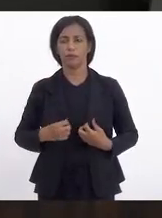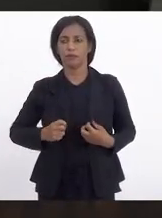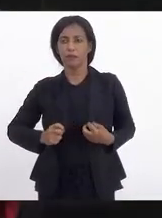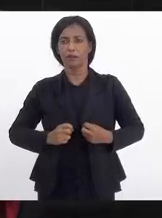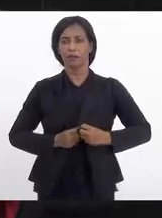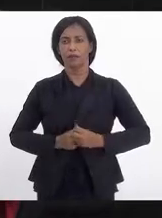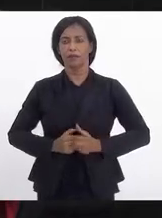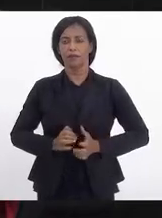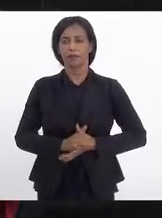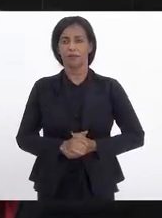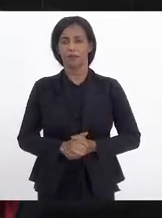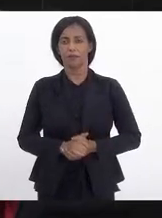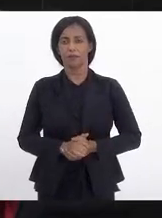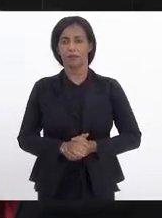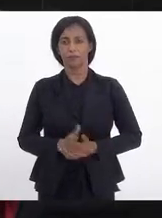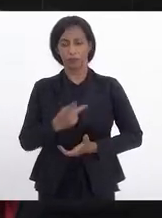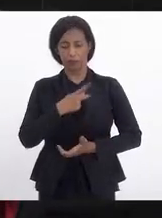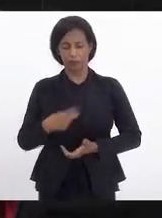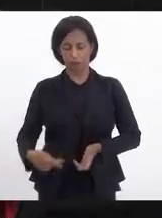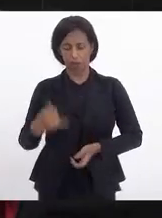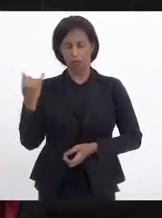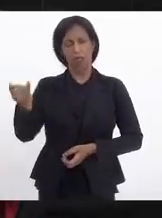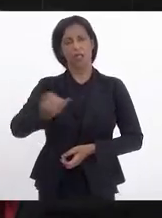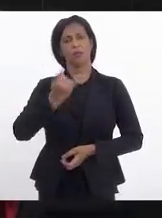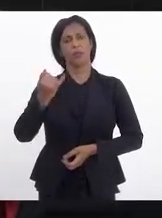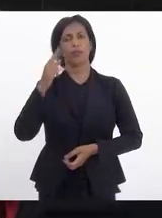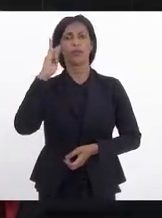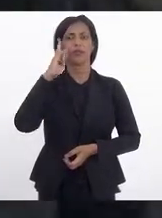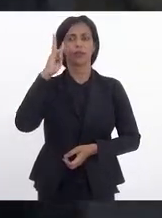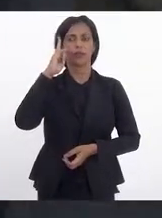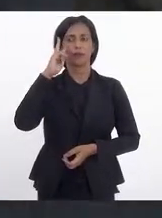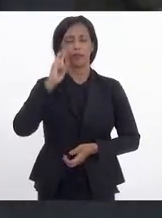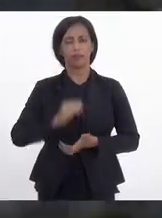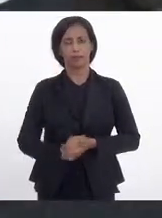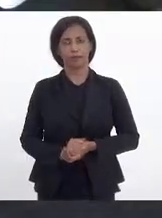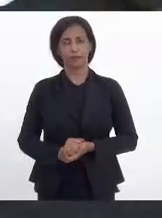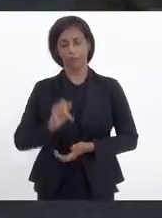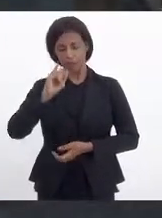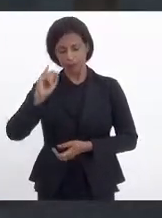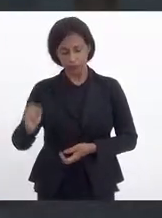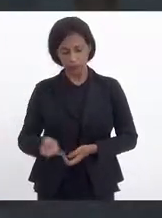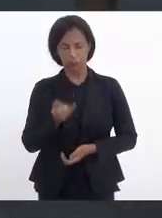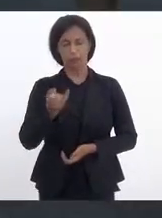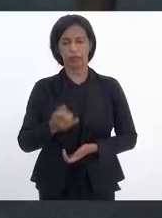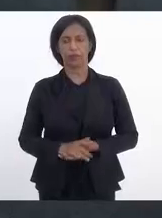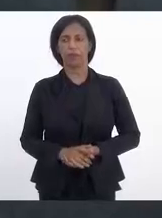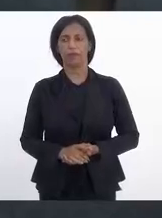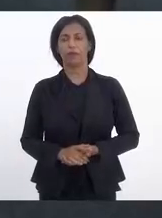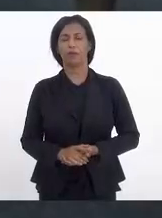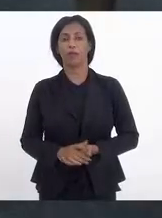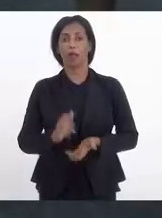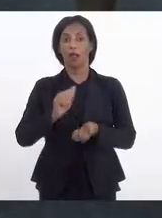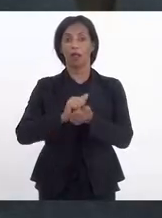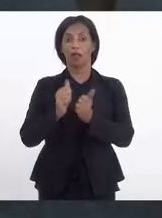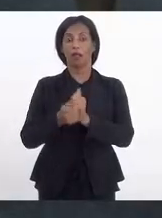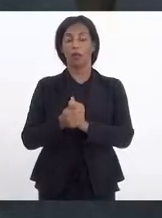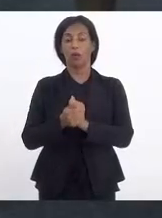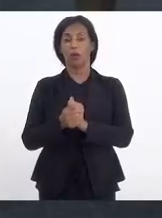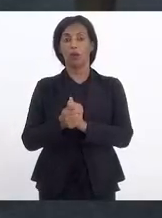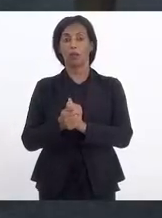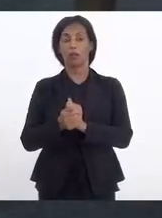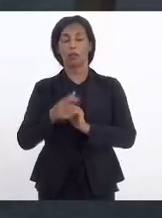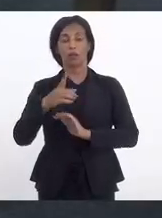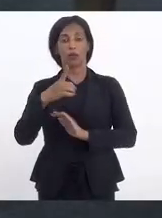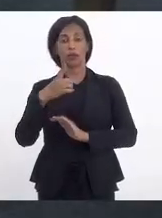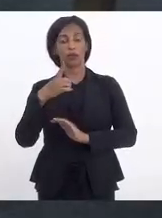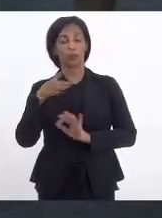se o presidente em importante ressaltar a oportunidade adequação do projeto Deputado